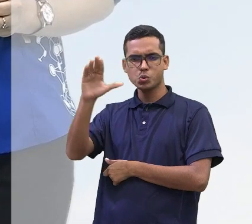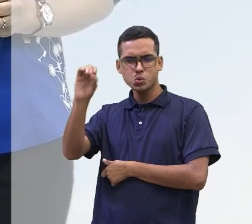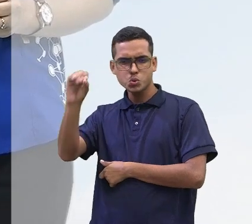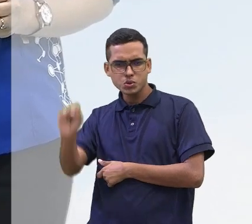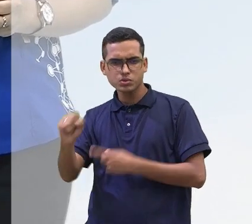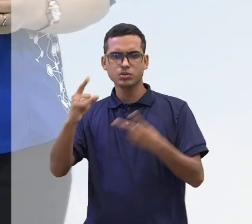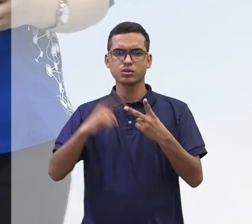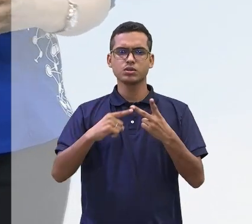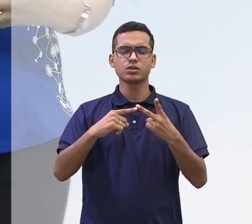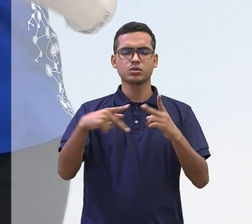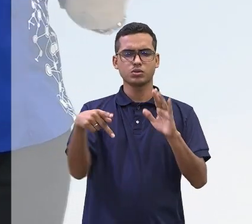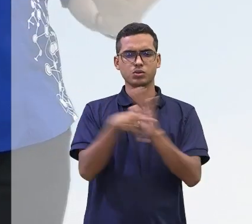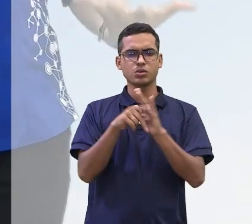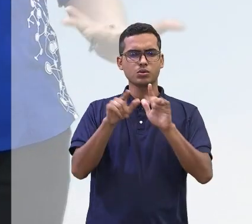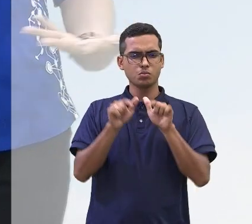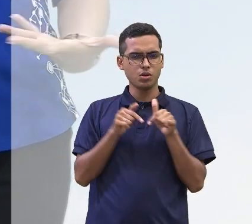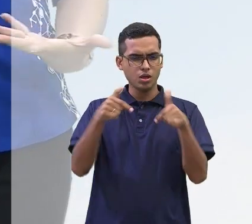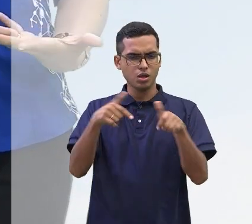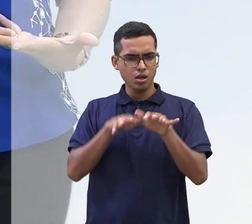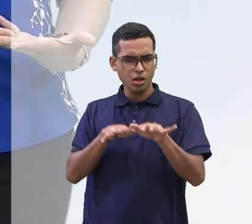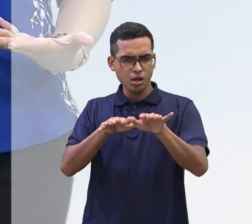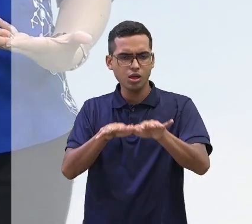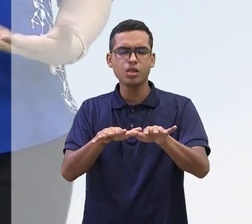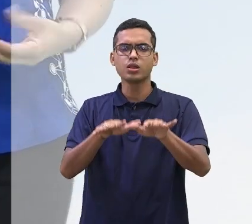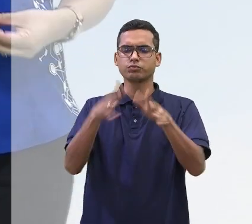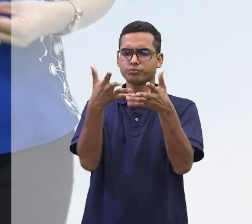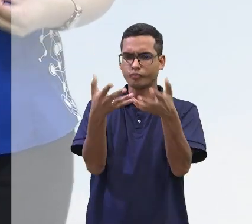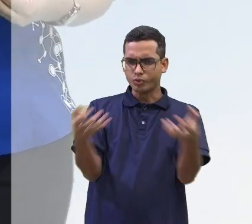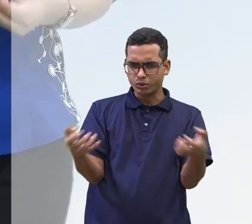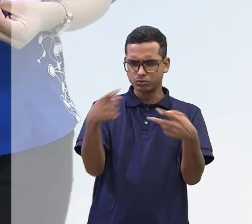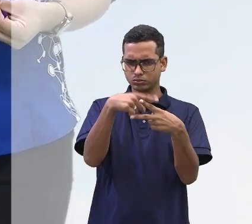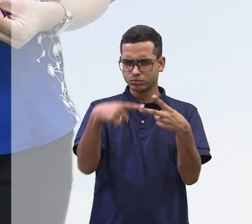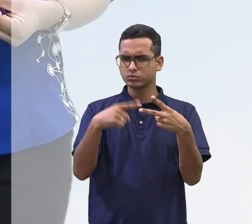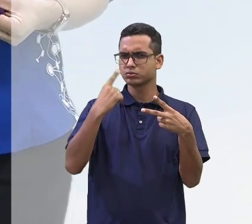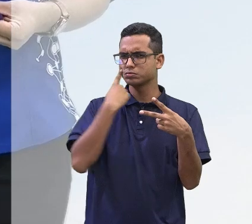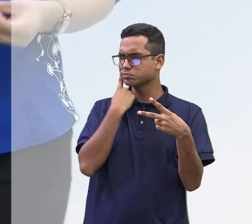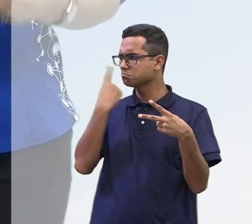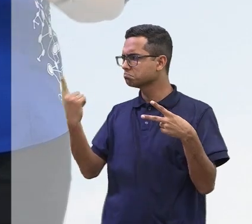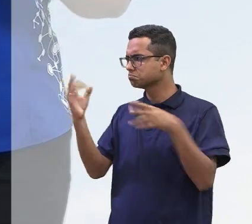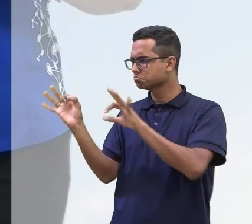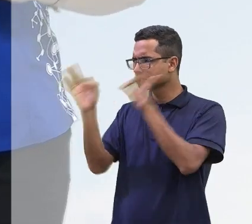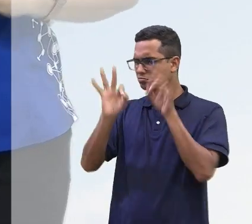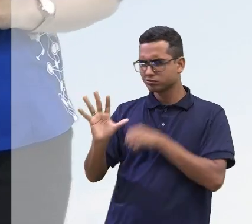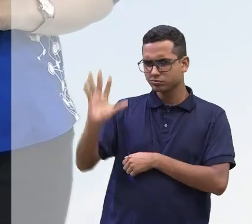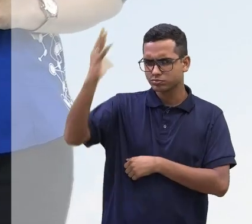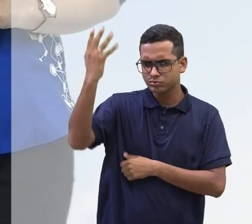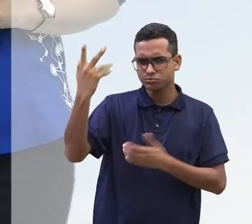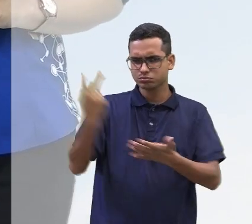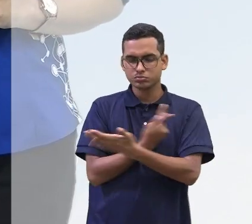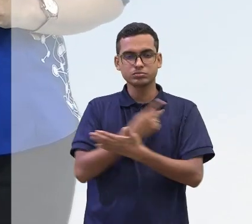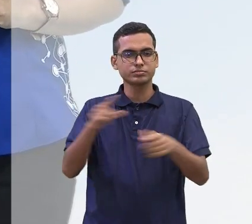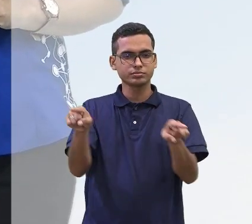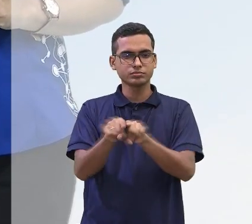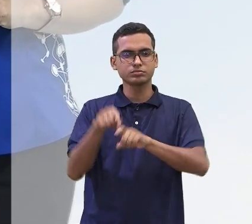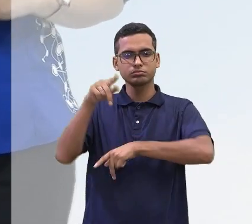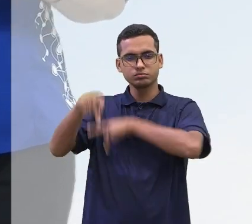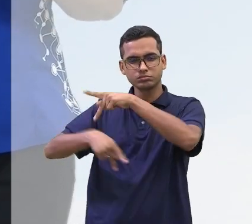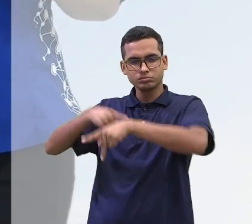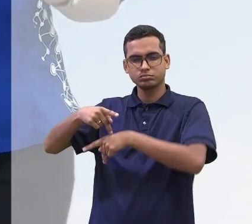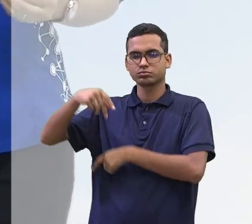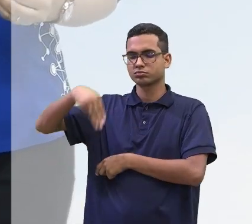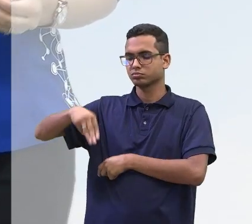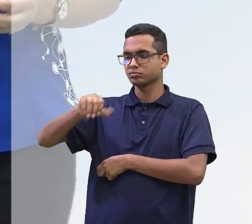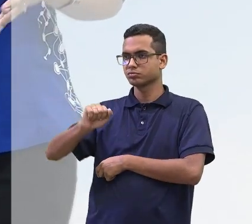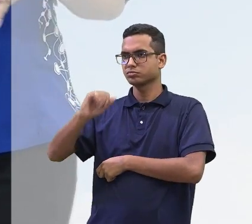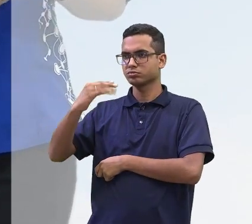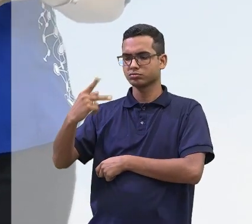do Deserto. Já ouviram falar desses 2 movimentos, desses 2 conflitos? E ainda, já ouviram falar do povo Mapuche?